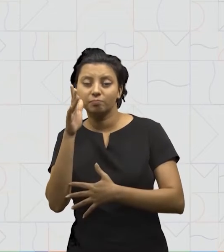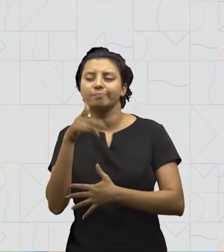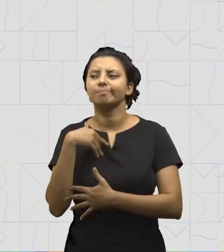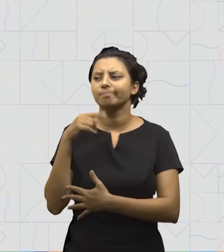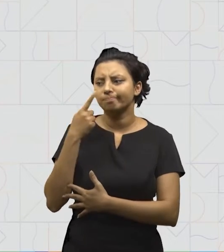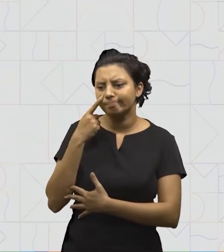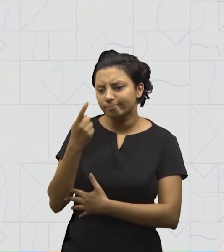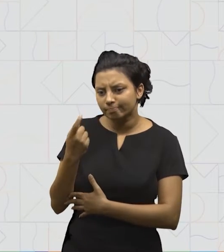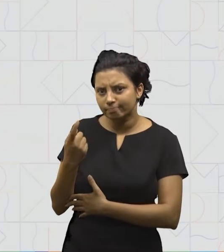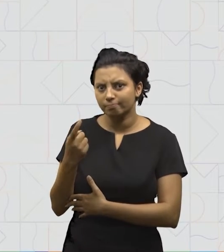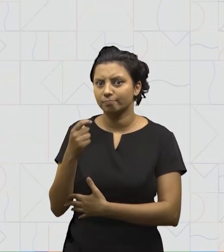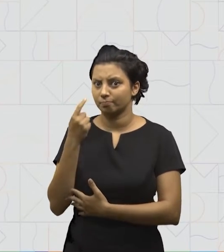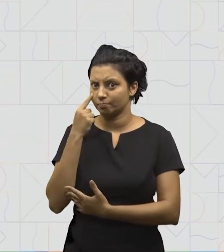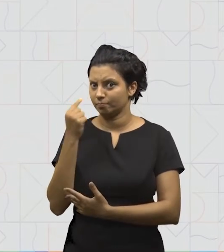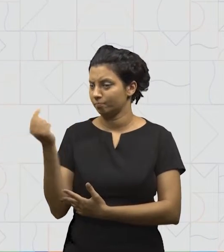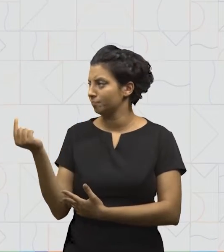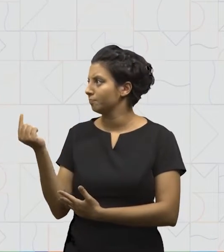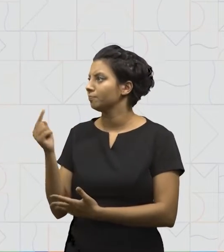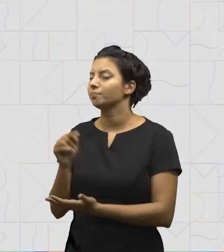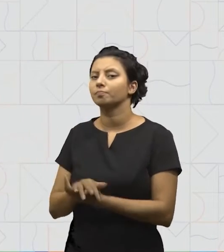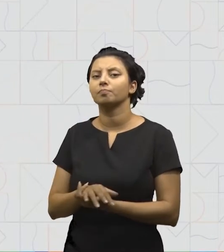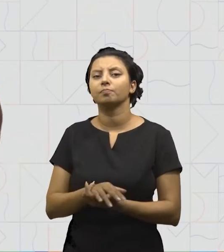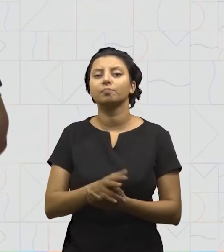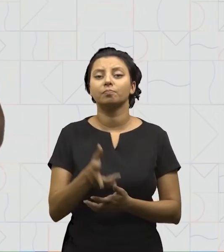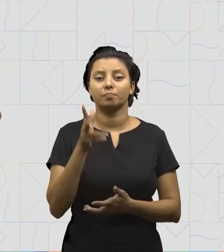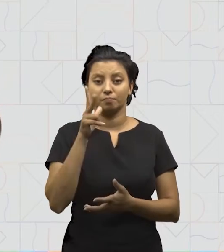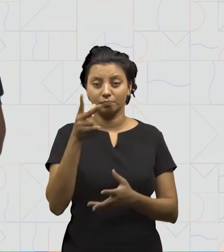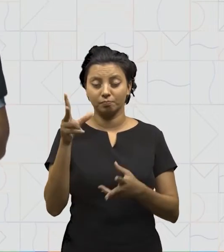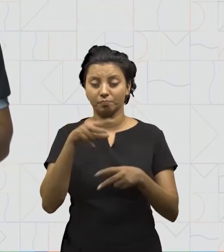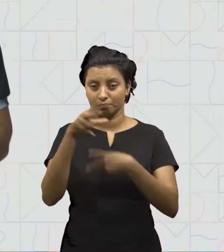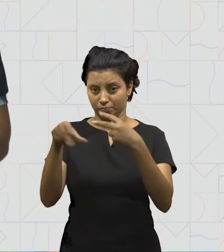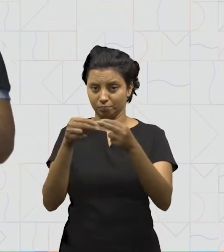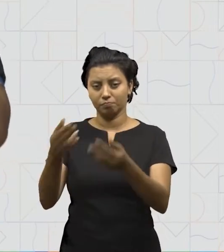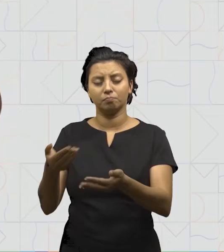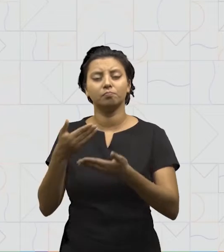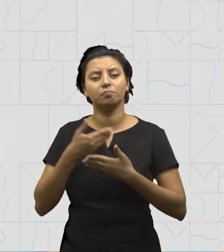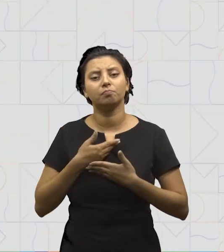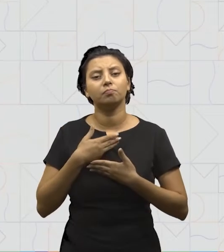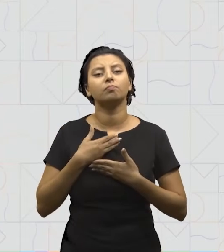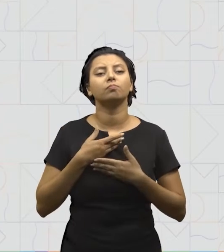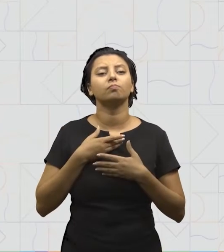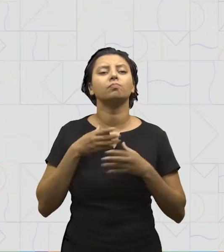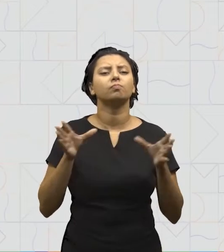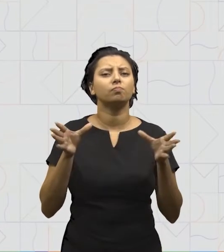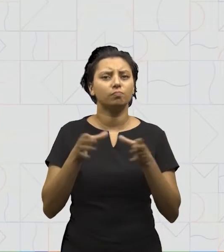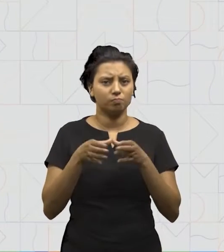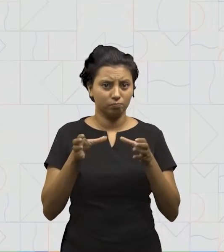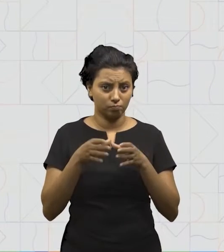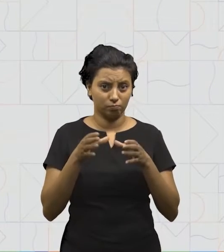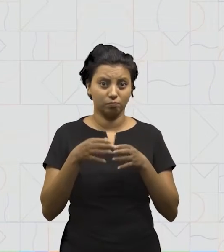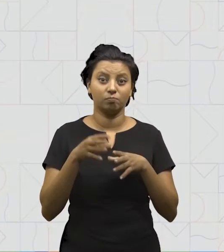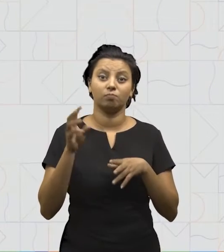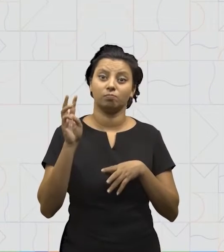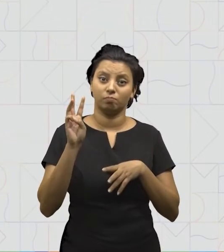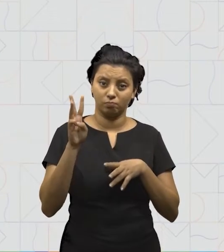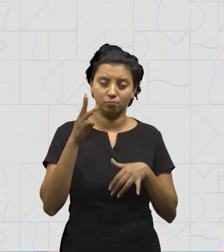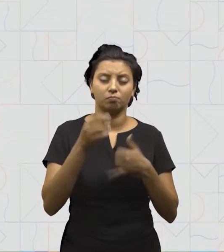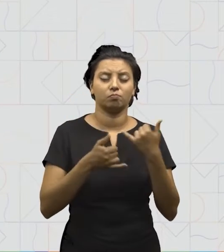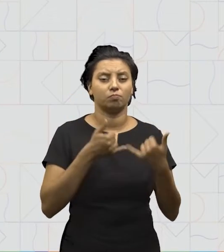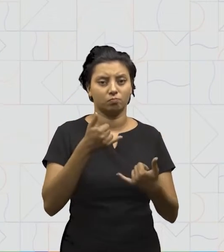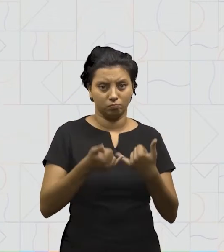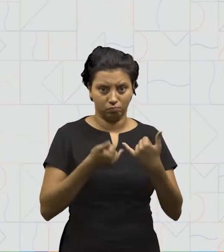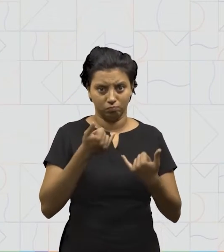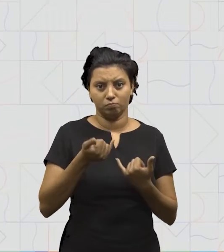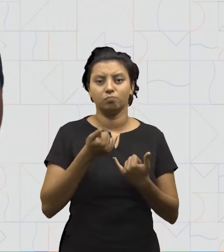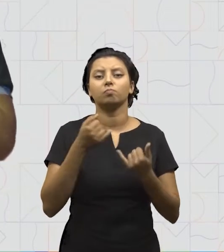meu interesse. Olha só, ganhei de presente no meu aniversário uma coleção com 3